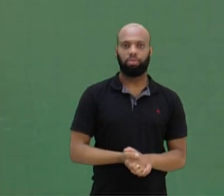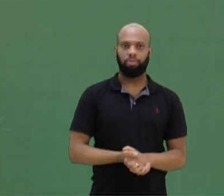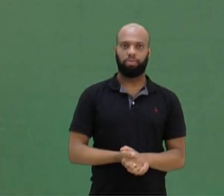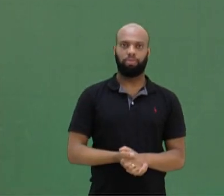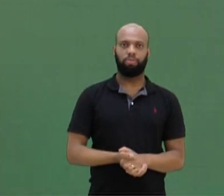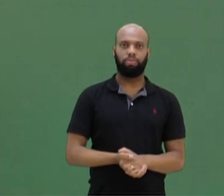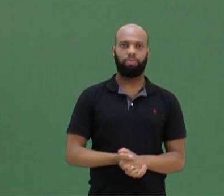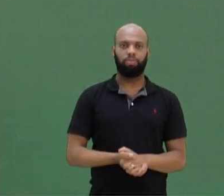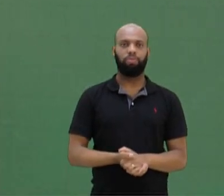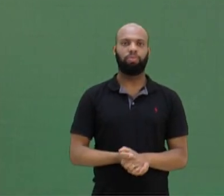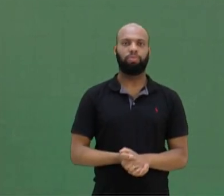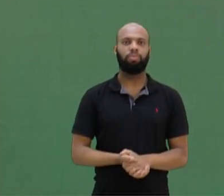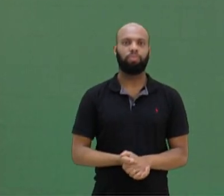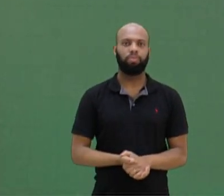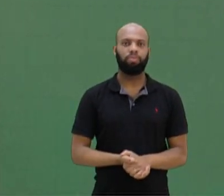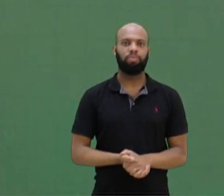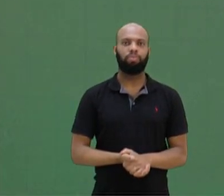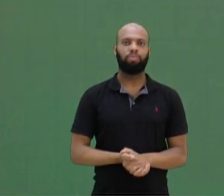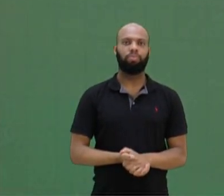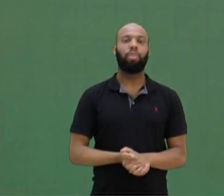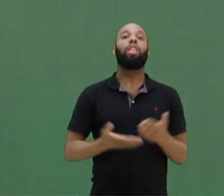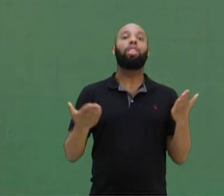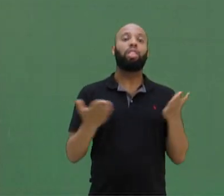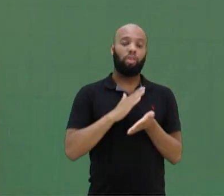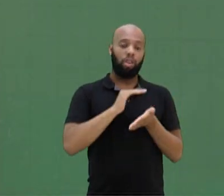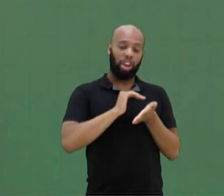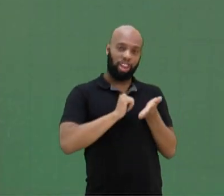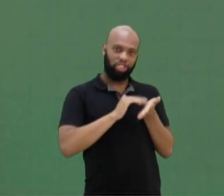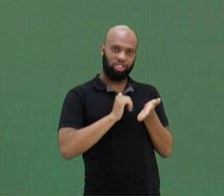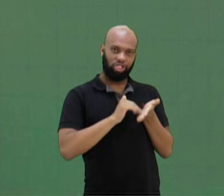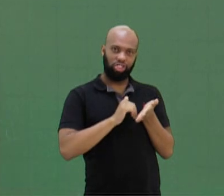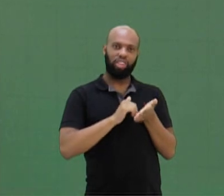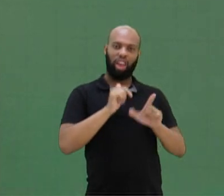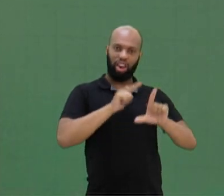Delta b² menos 4ac.